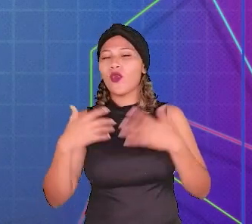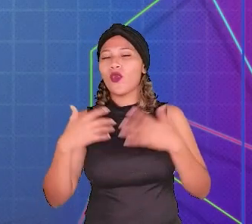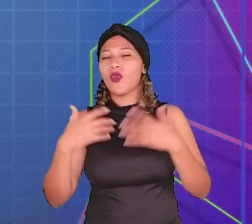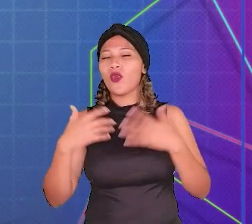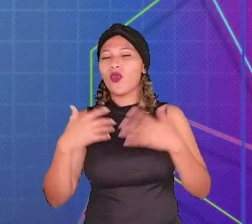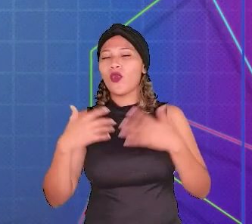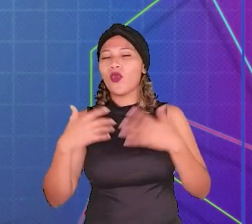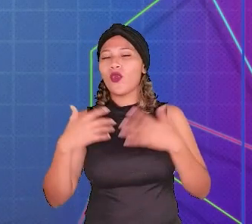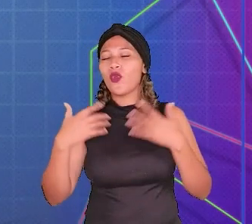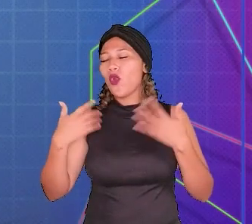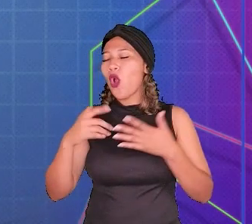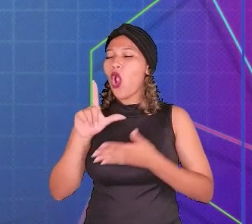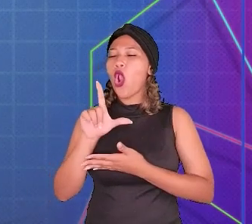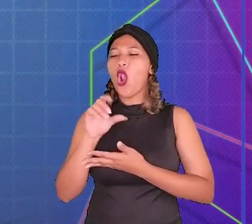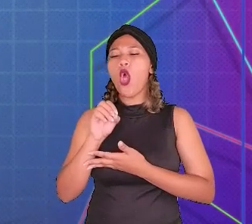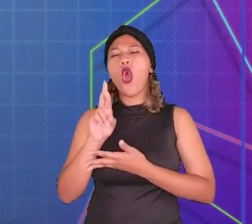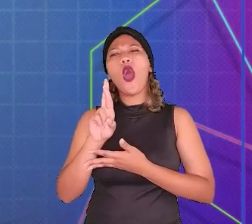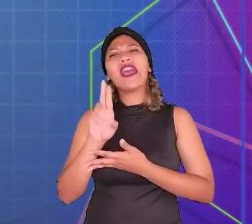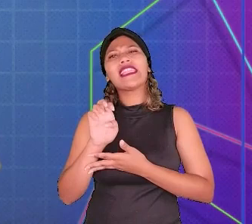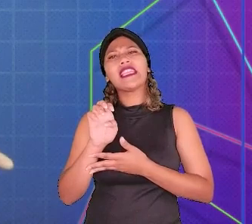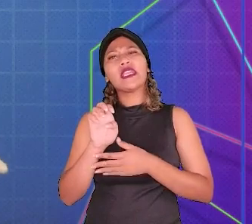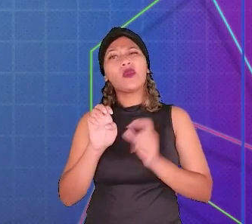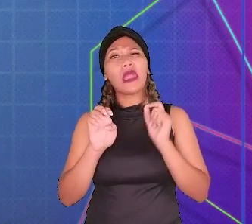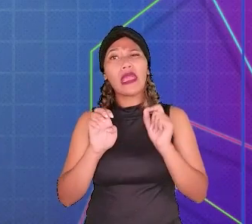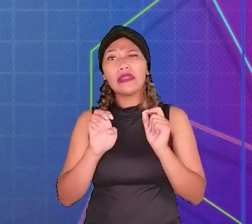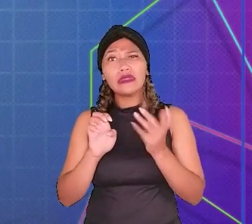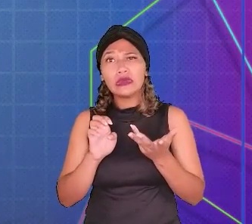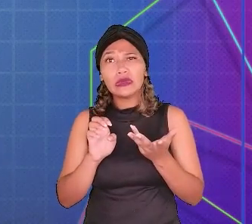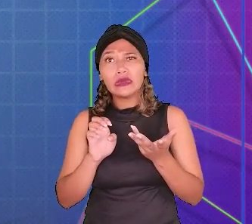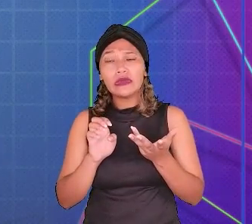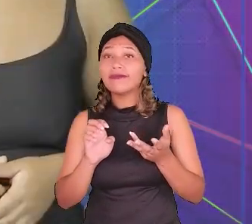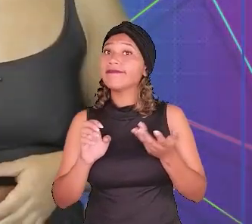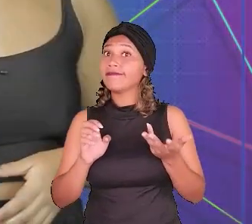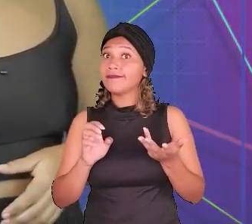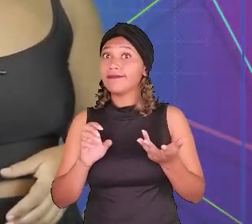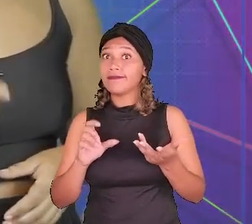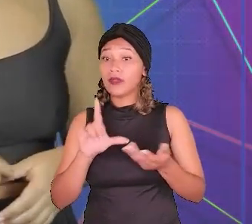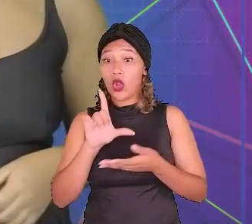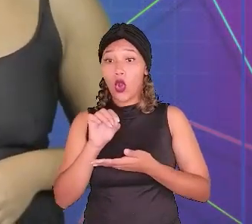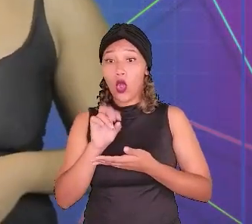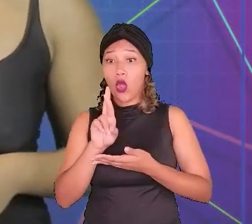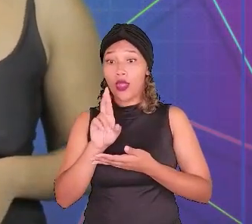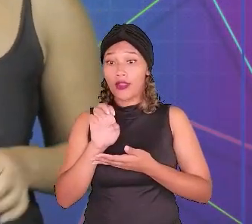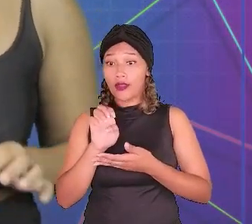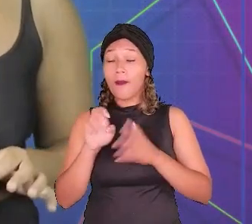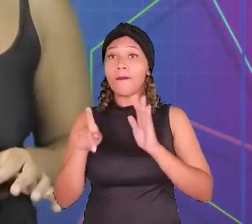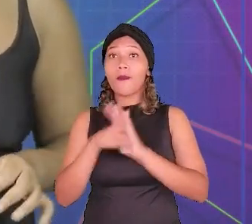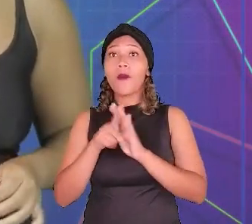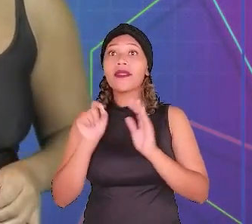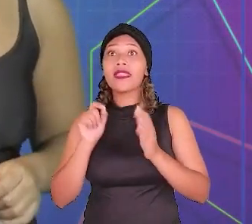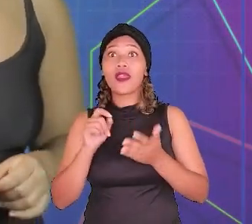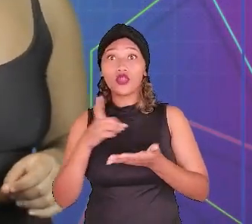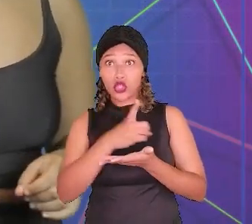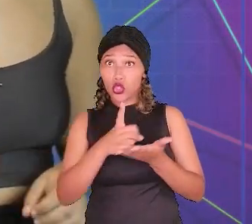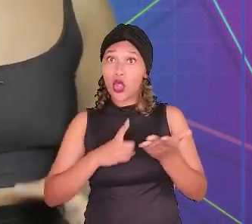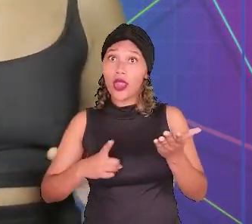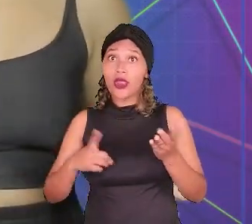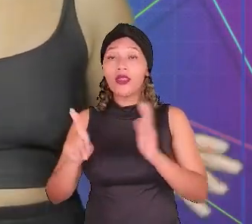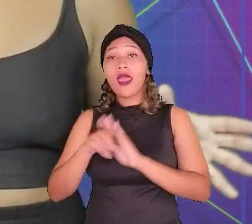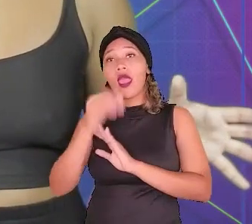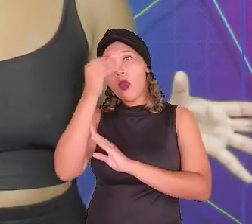lore. Reforço, lore. Mas o que é lore, professora? Lore, segundo o dicionário de Cambridge,